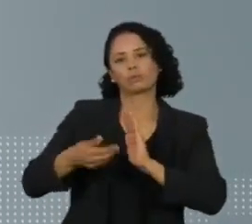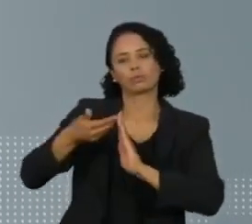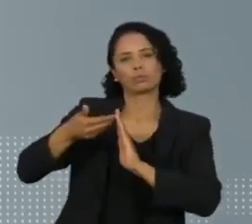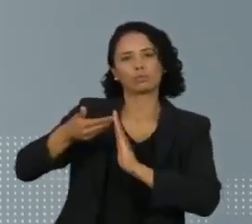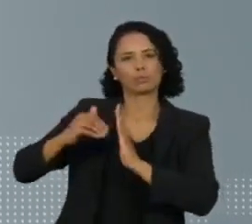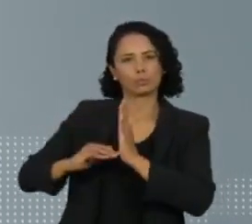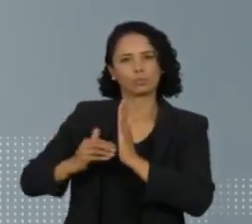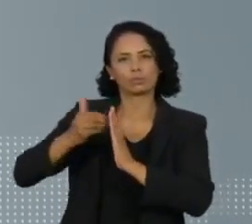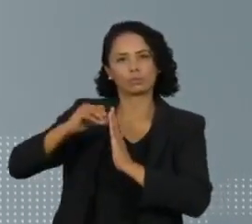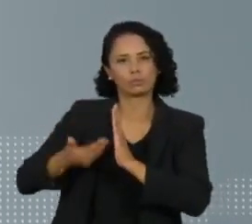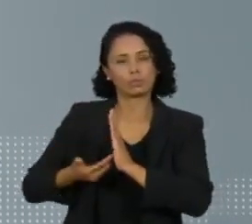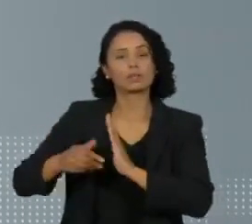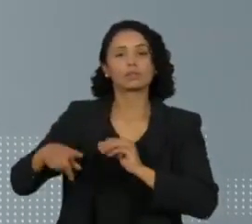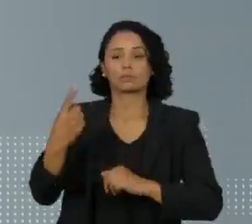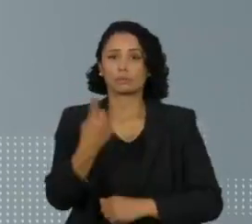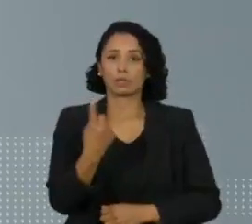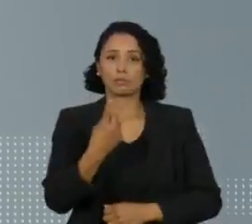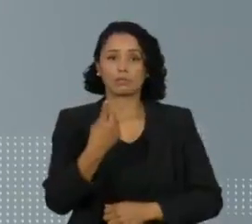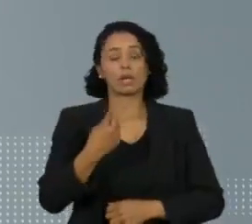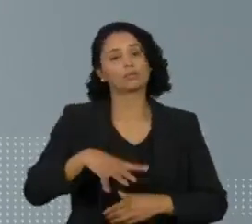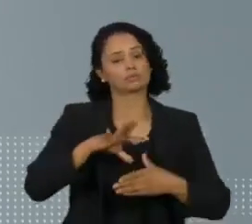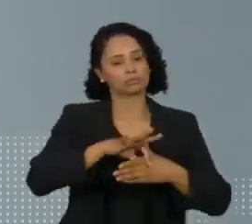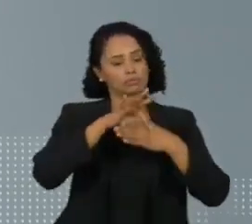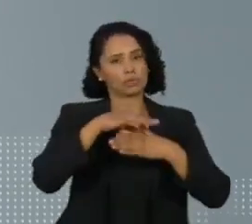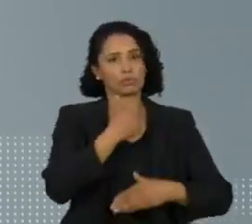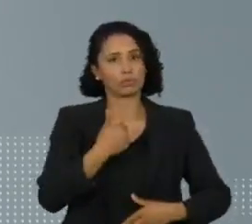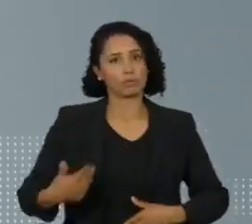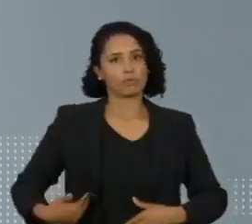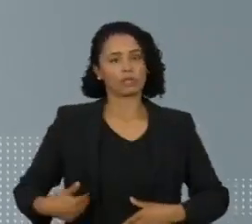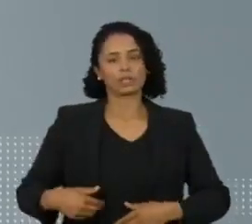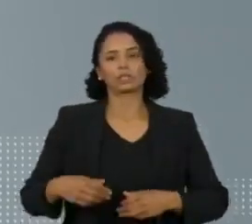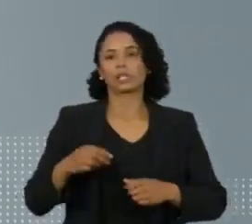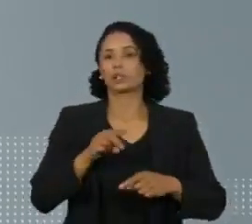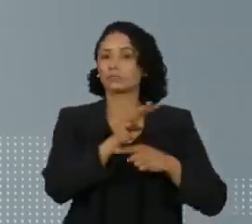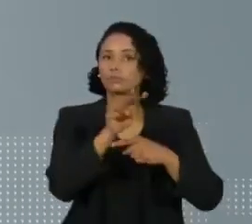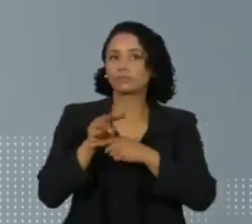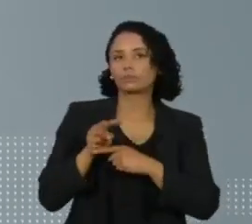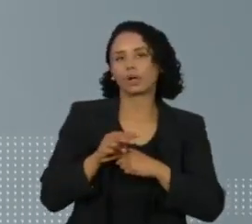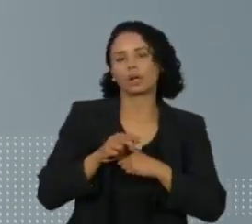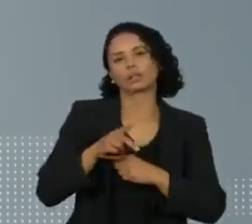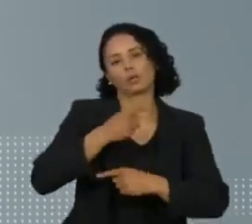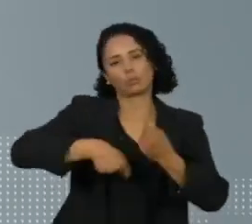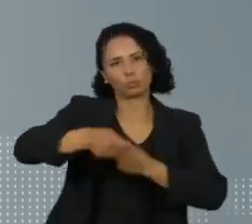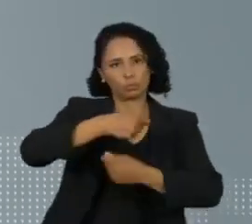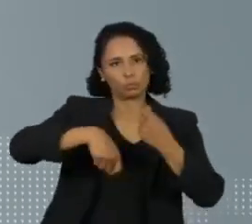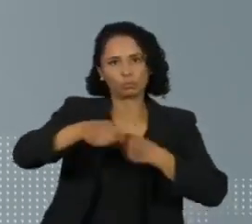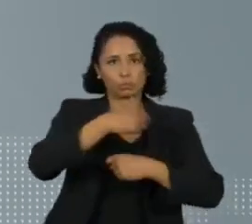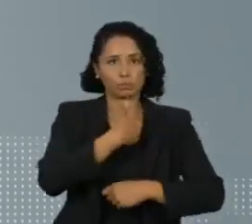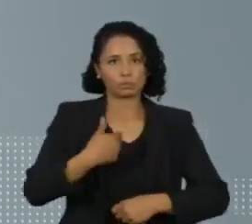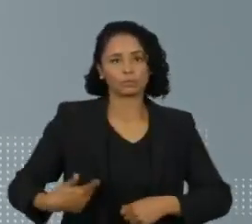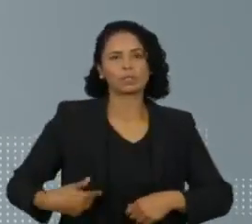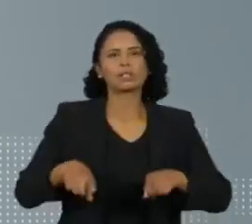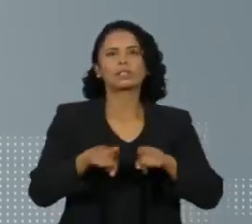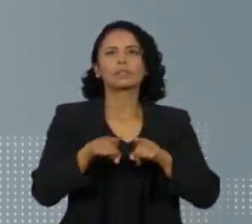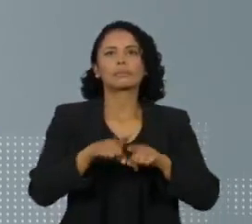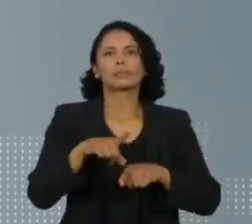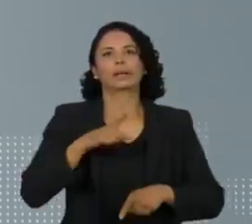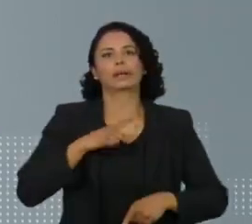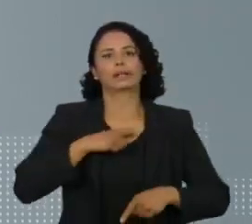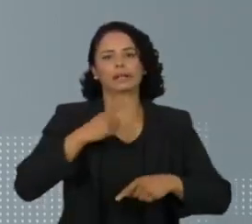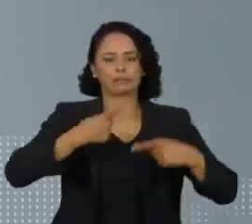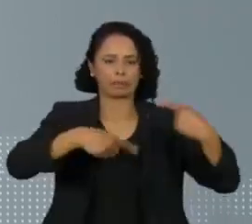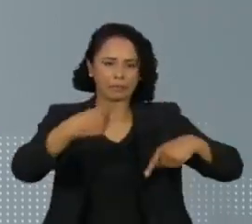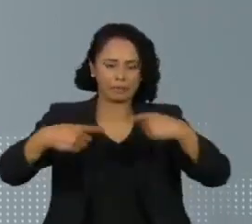é o chefe de governo e quem define os ministros e a política econômica, por exemplo. Ao presidente, cabe controlar a política externa